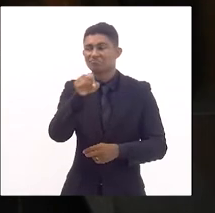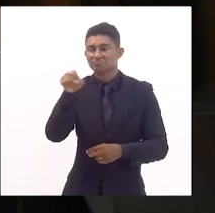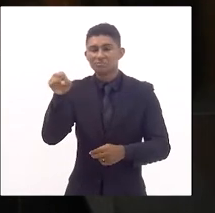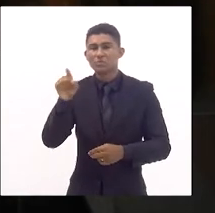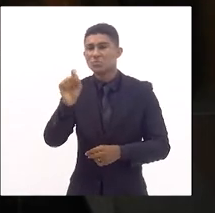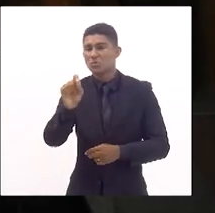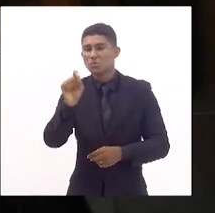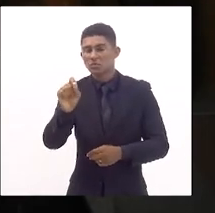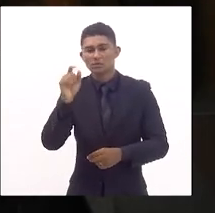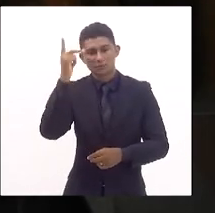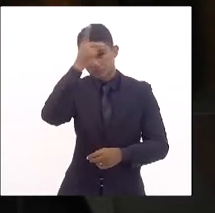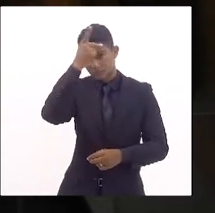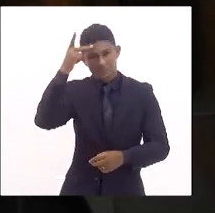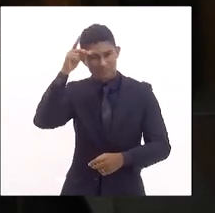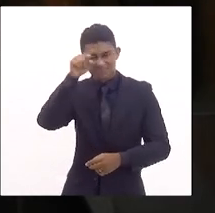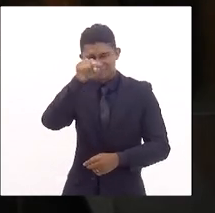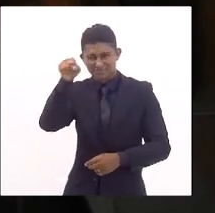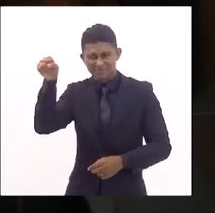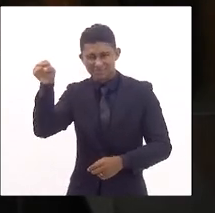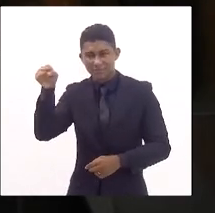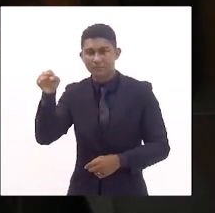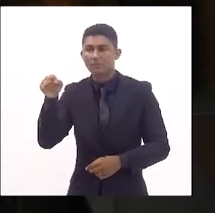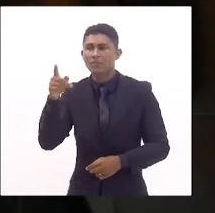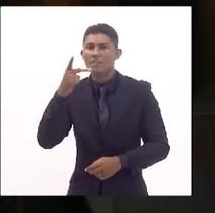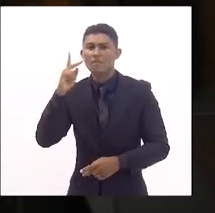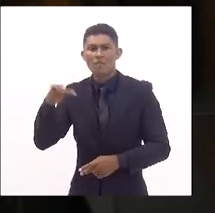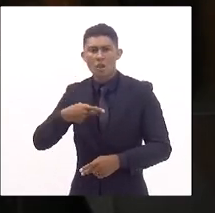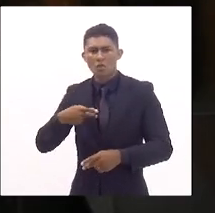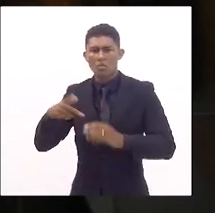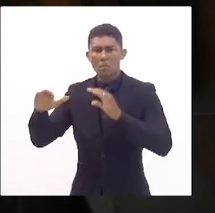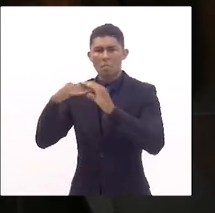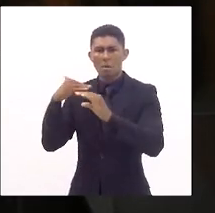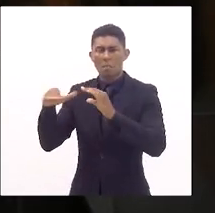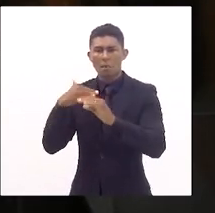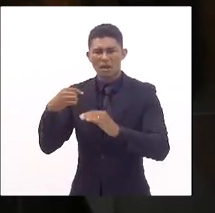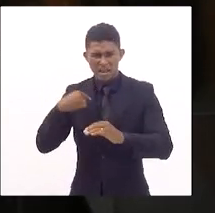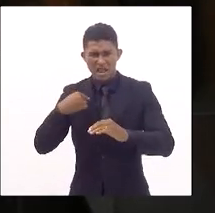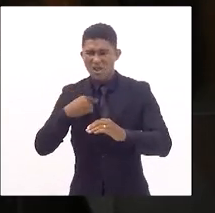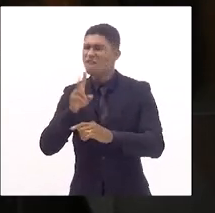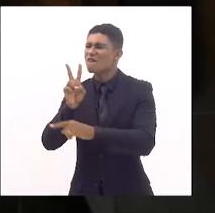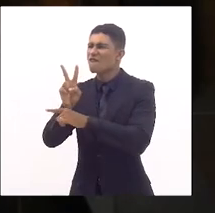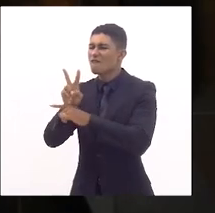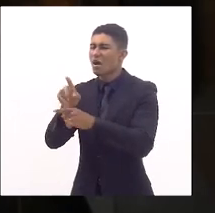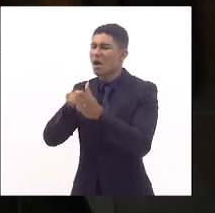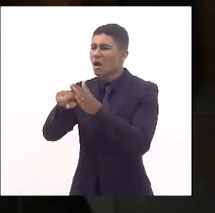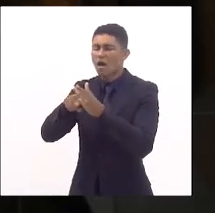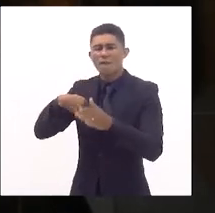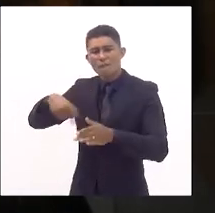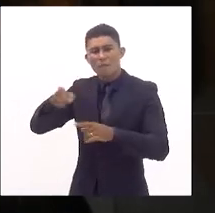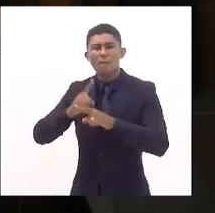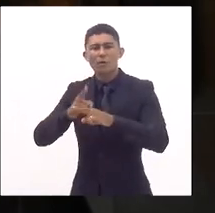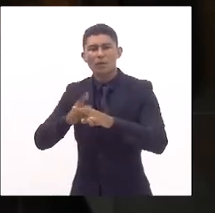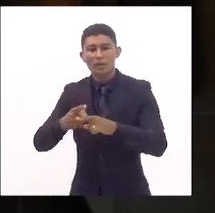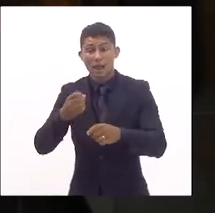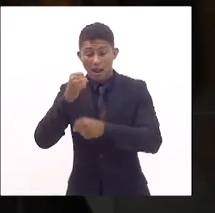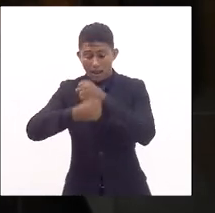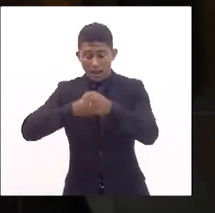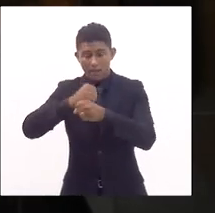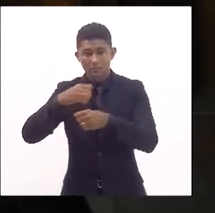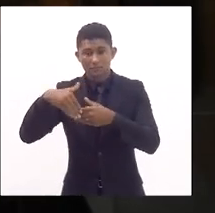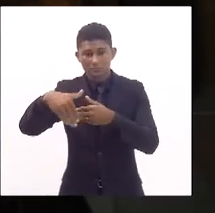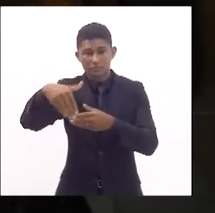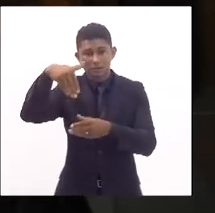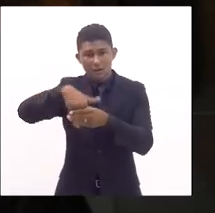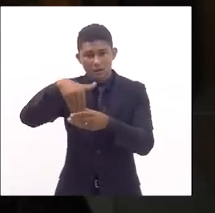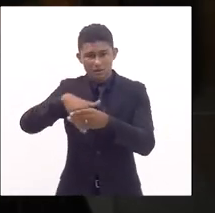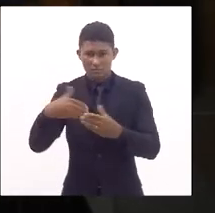pau de botar os as cegos dizendo que o fui lá buscar avisar porque eu estou olhando de eleição hora que conhece o trabalho